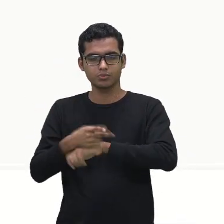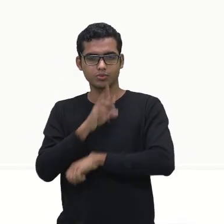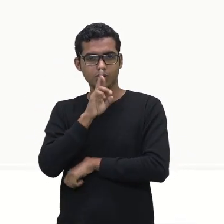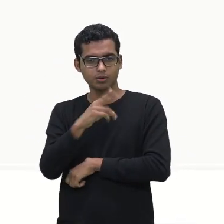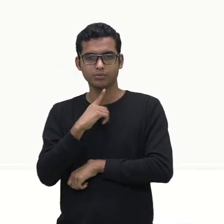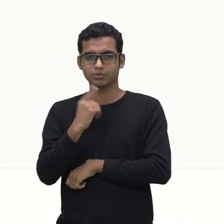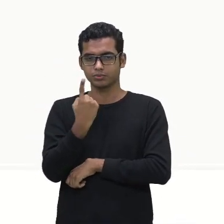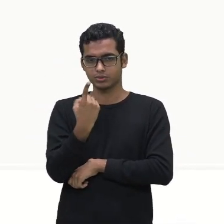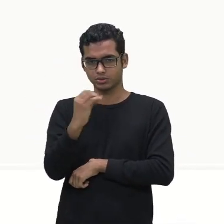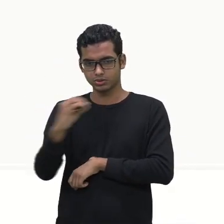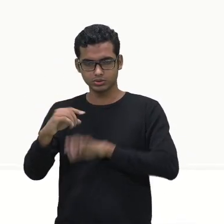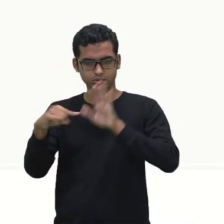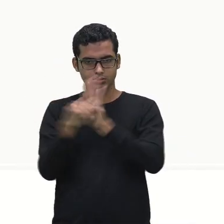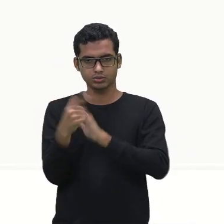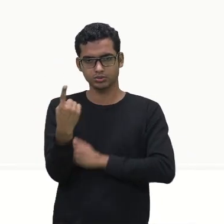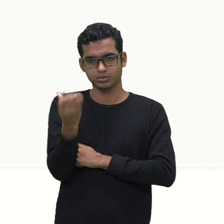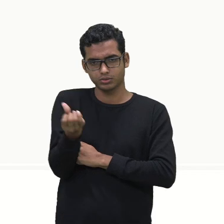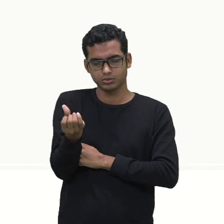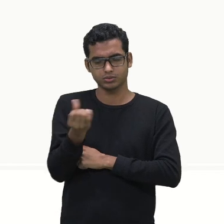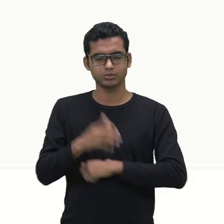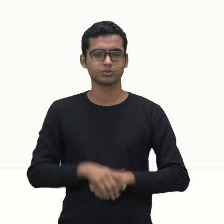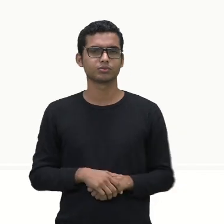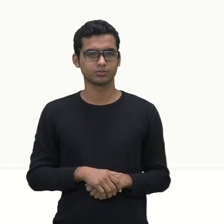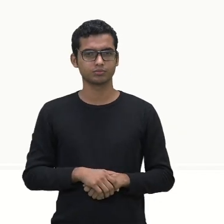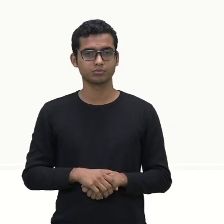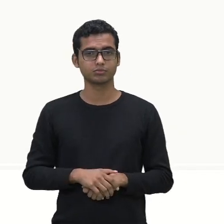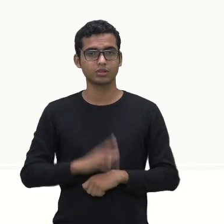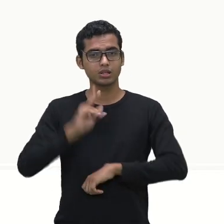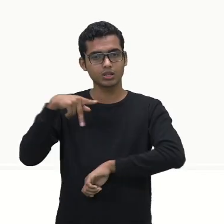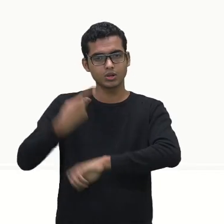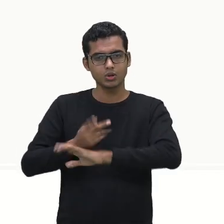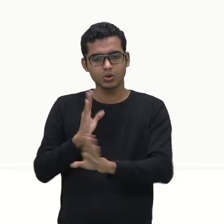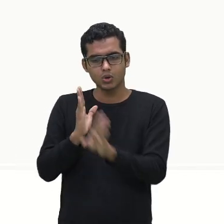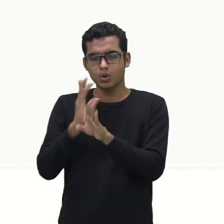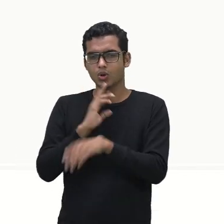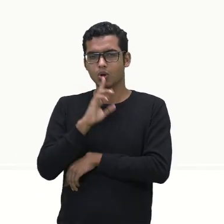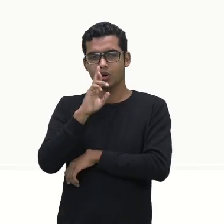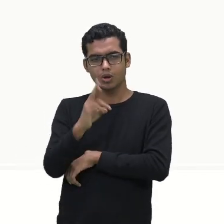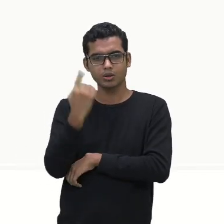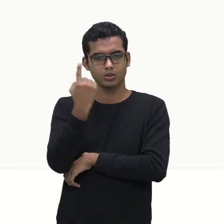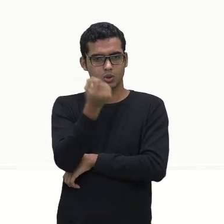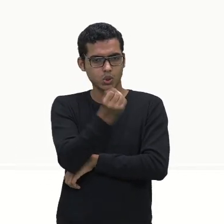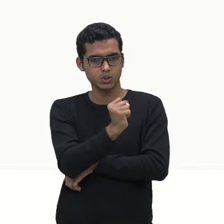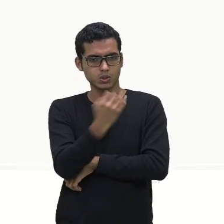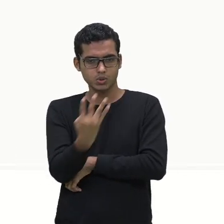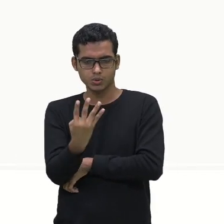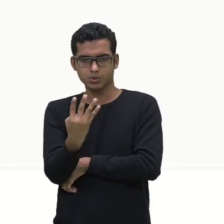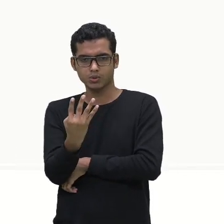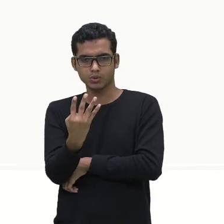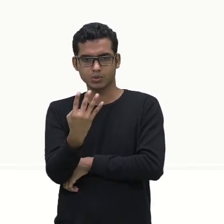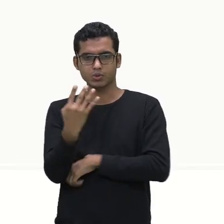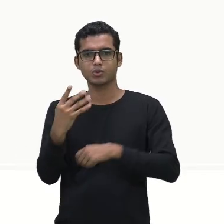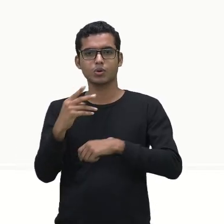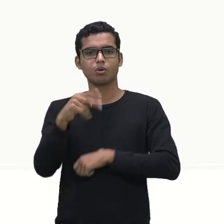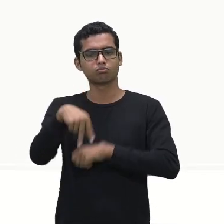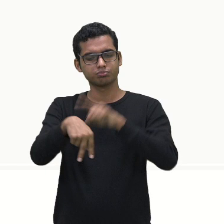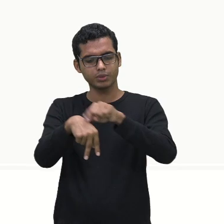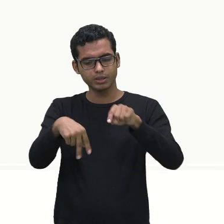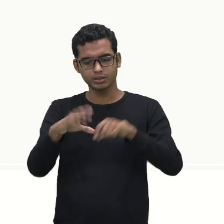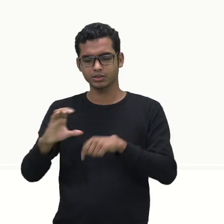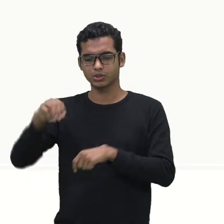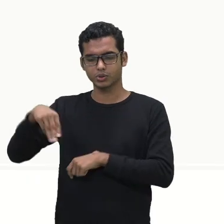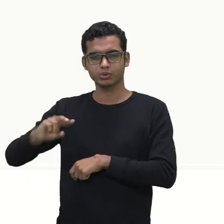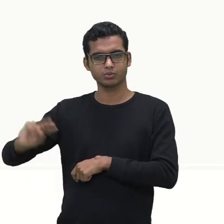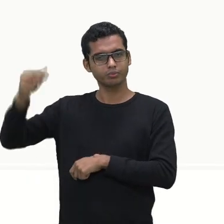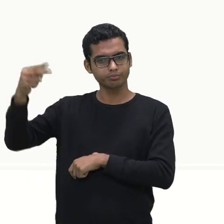menos 16, tá? A gente obteve então 84 π centímetros quadrados. A gente